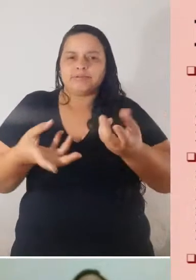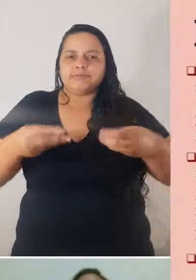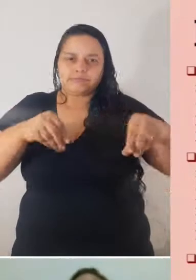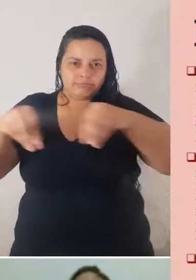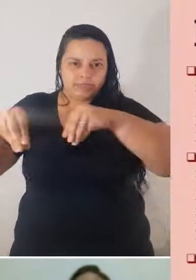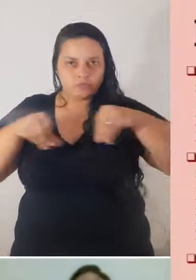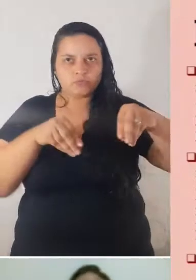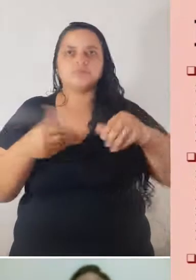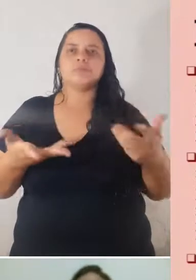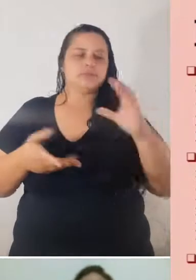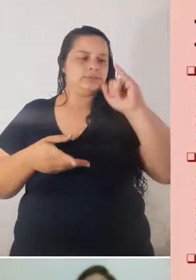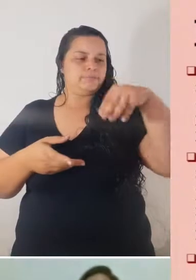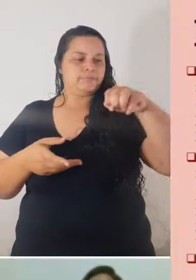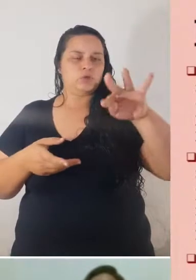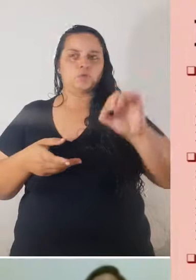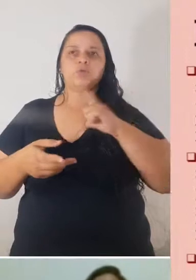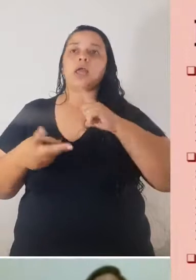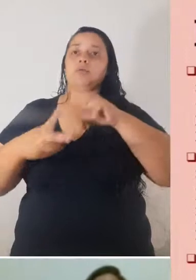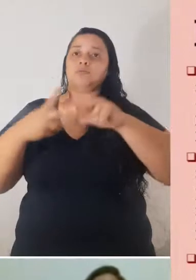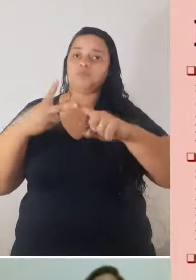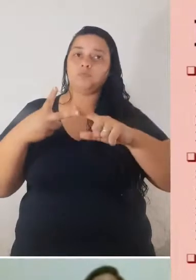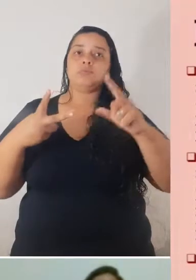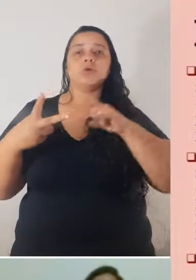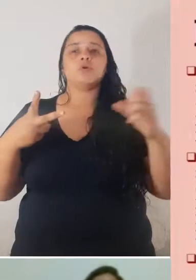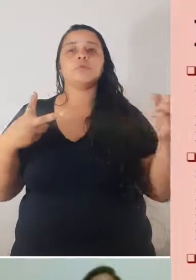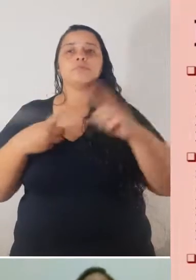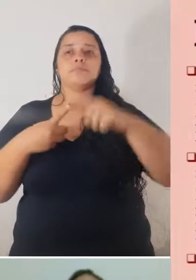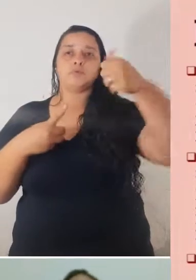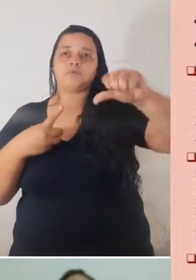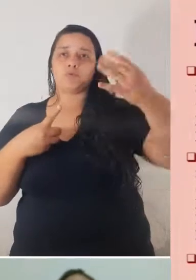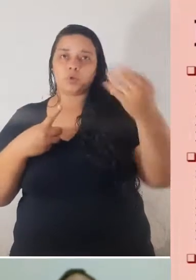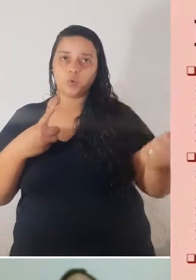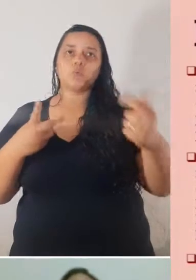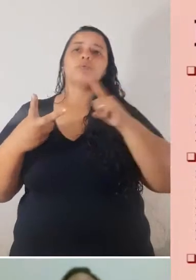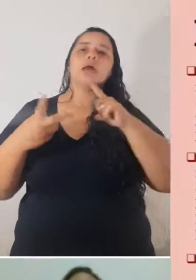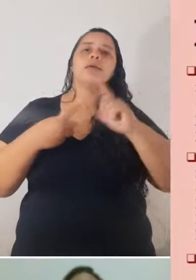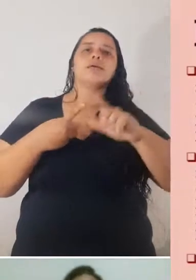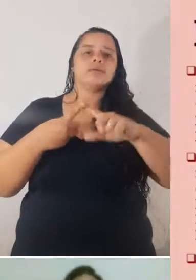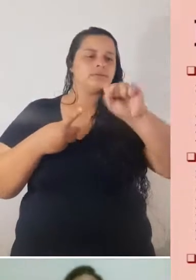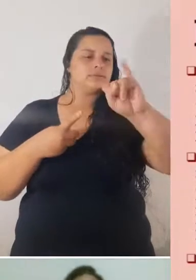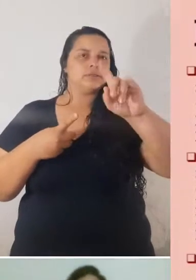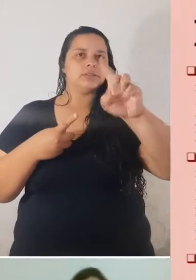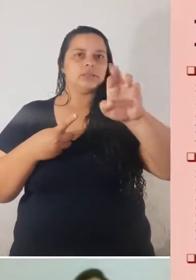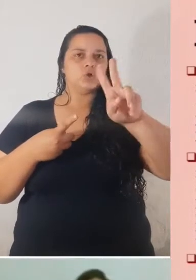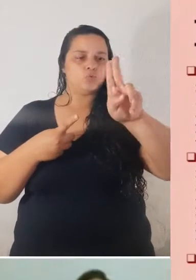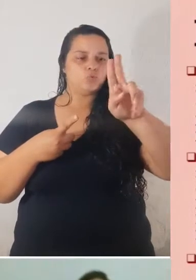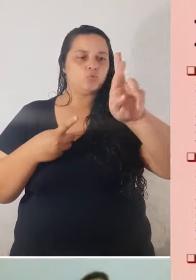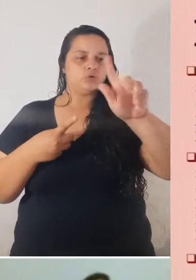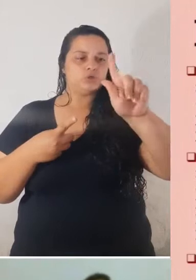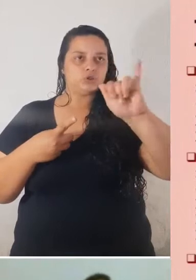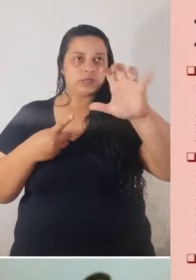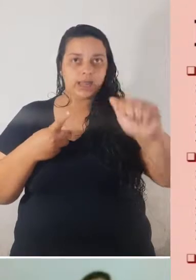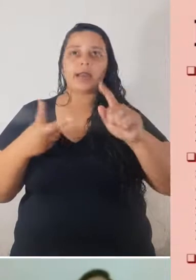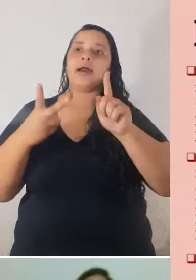de duas companhias importantes, a Companhia Siderúrgica Nacional, a CSN, e a Companhia Vale do Rio Doce. A